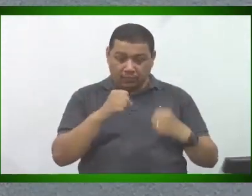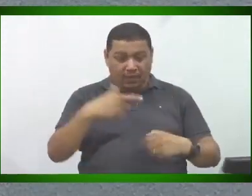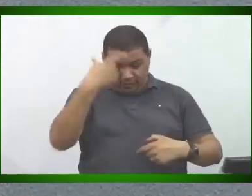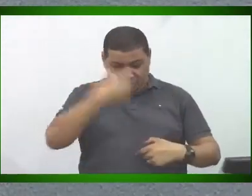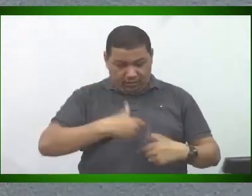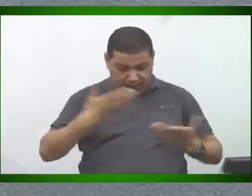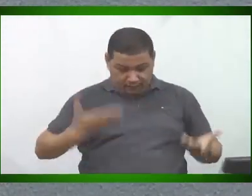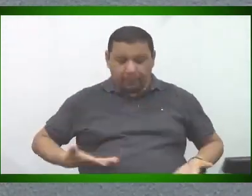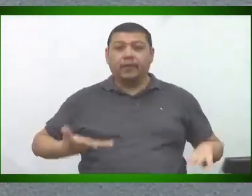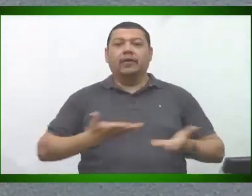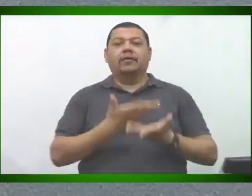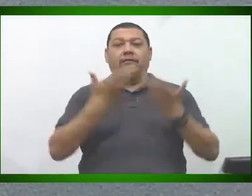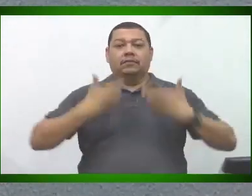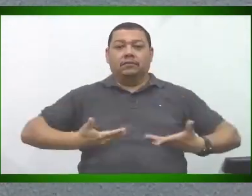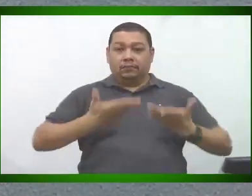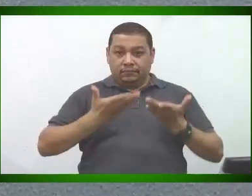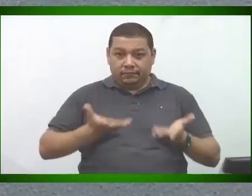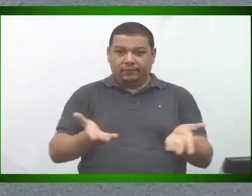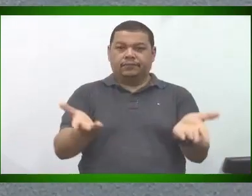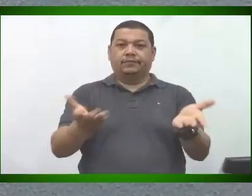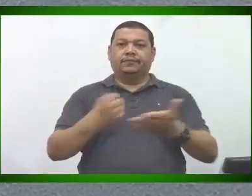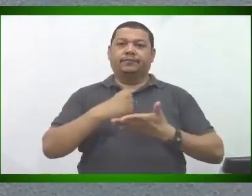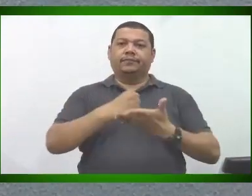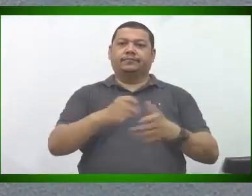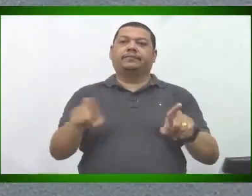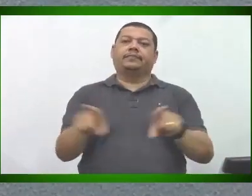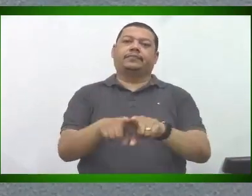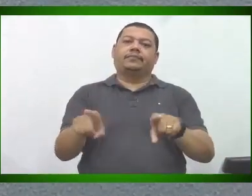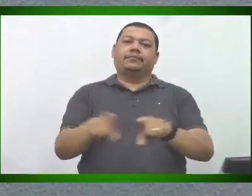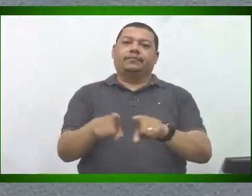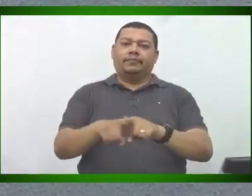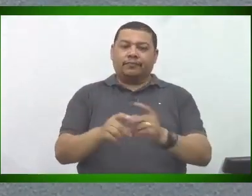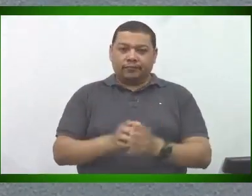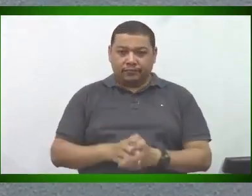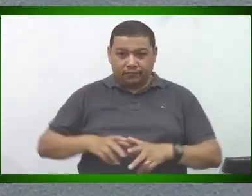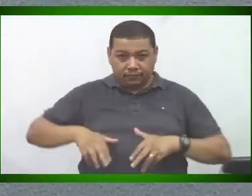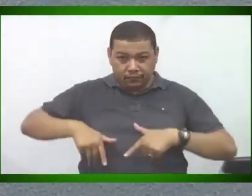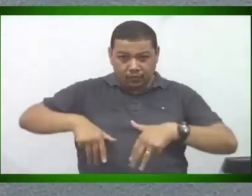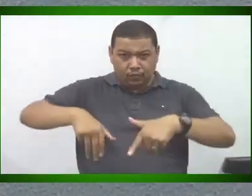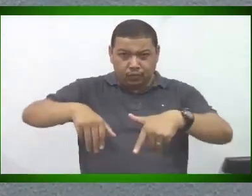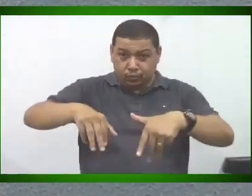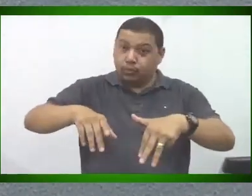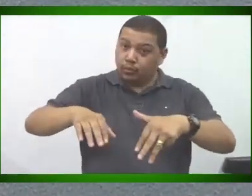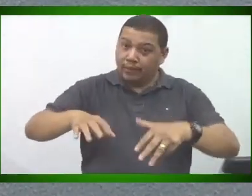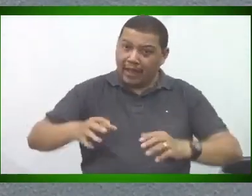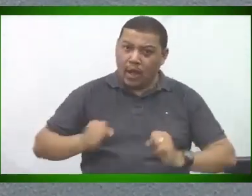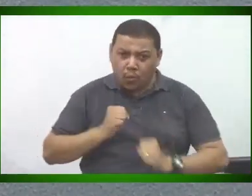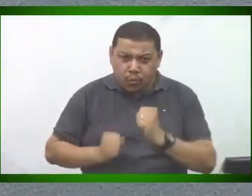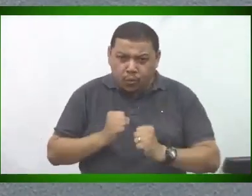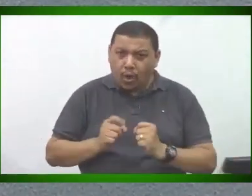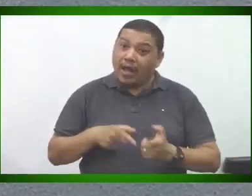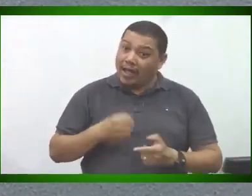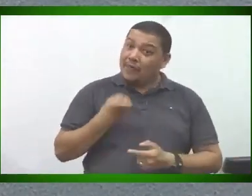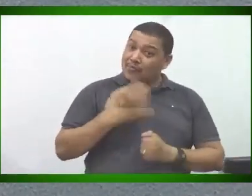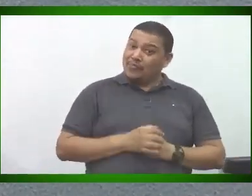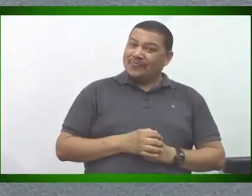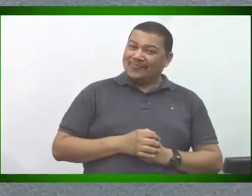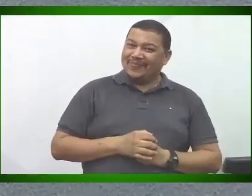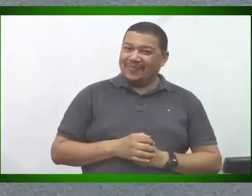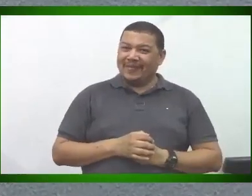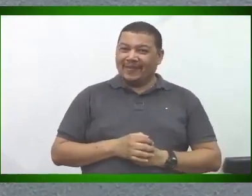vereador Zivão Almeida está aqui para contribuir também, com a corrida de rua. Eu quero aqui parabenizar os